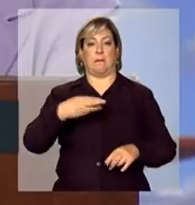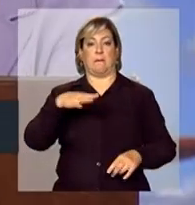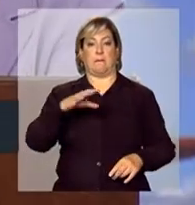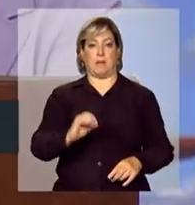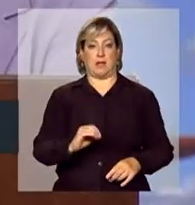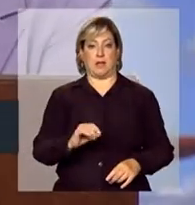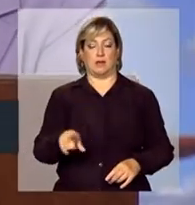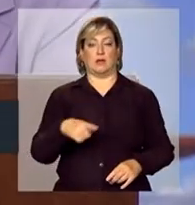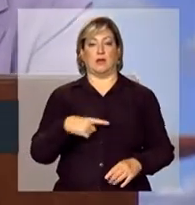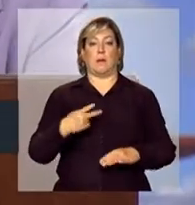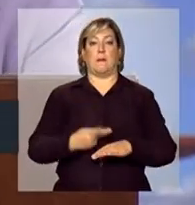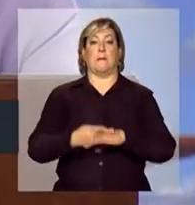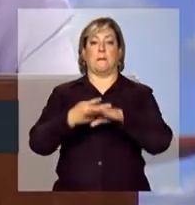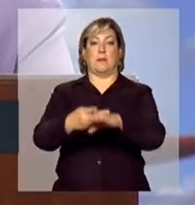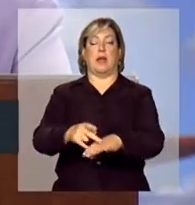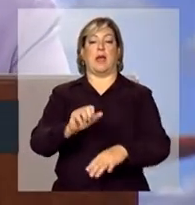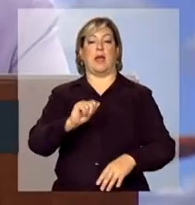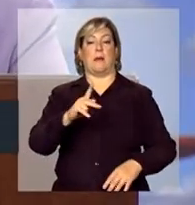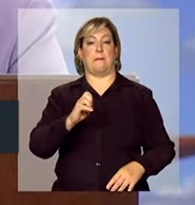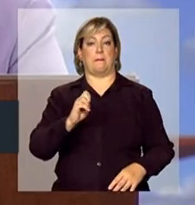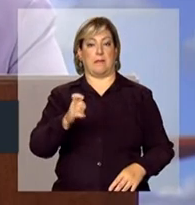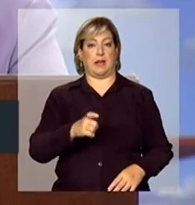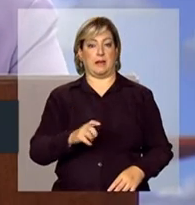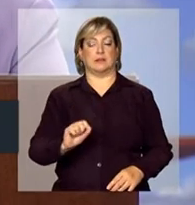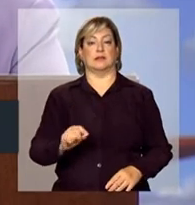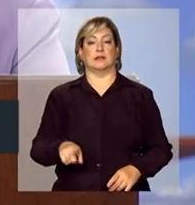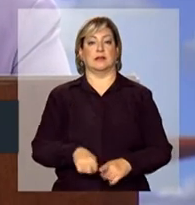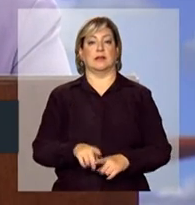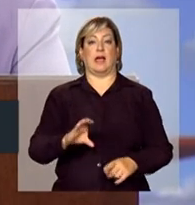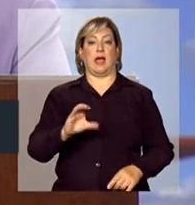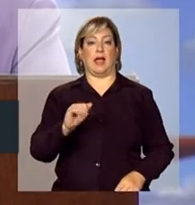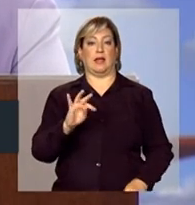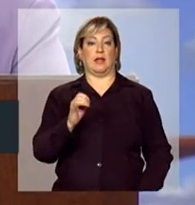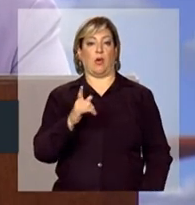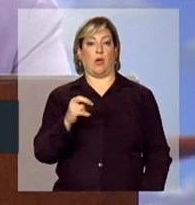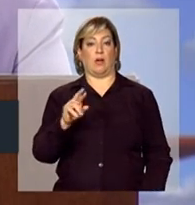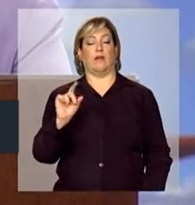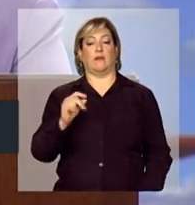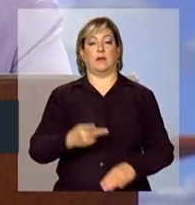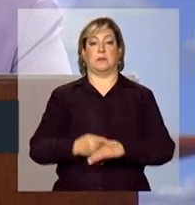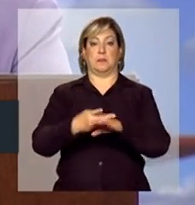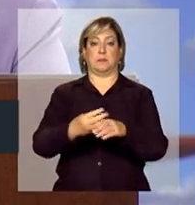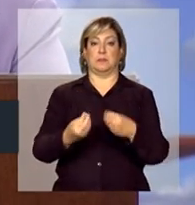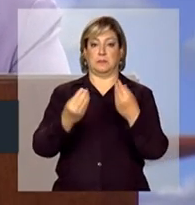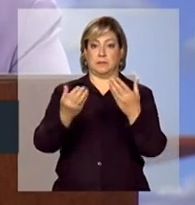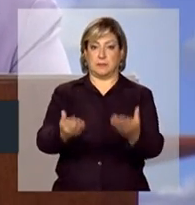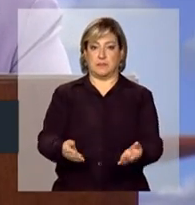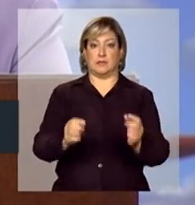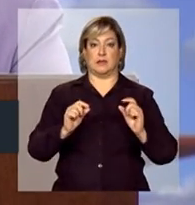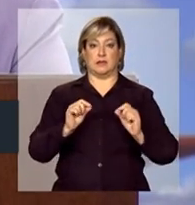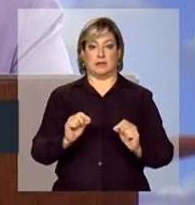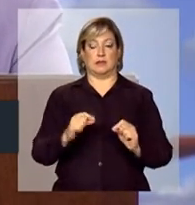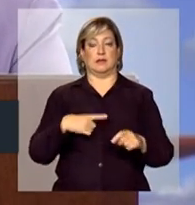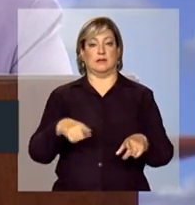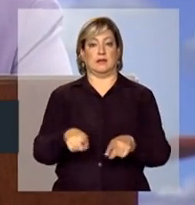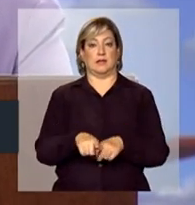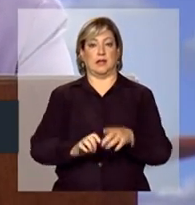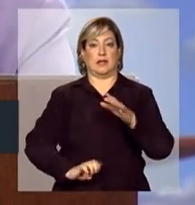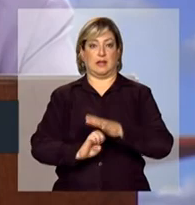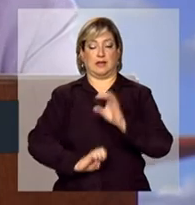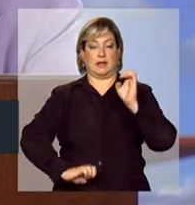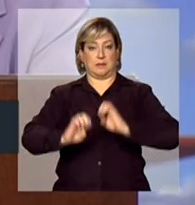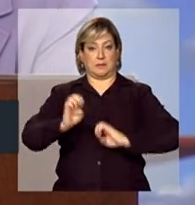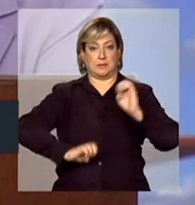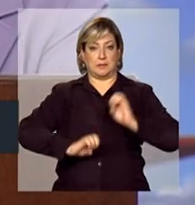no prêmio Apex a categoria que premiará empresas exportadoras